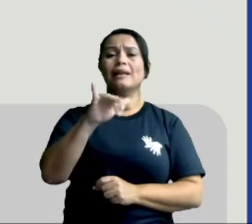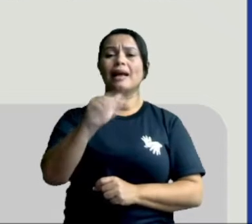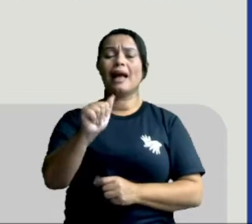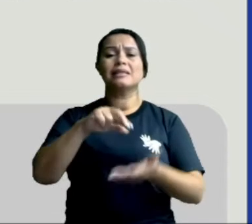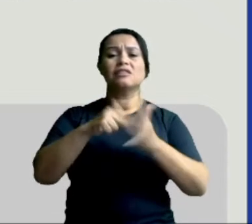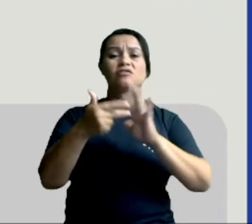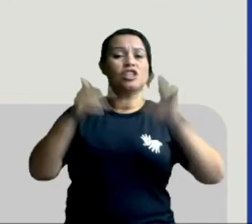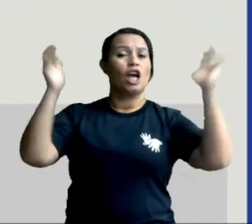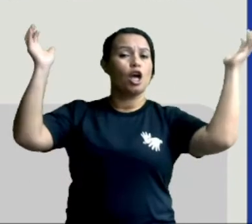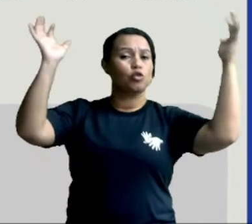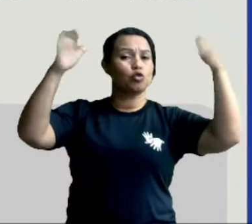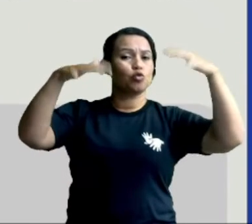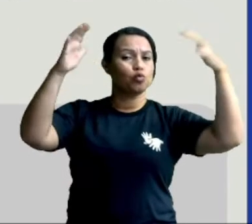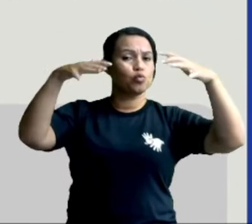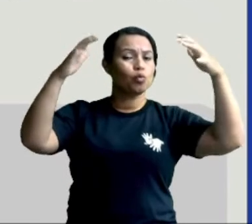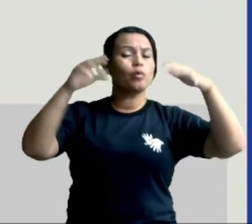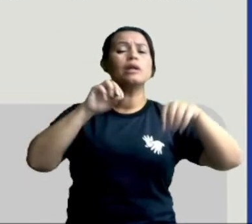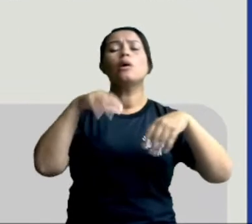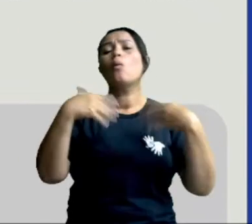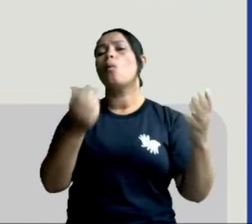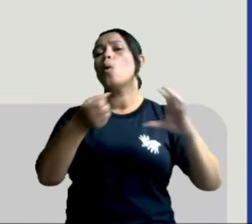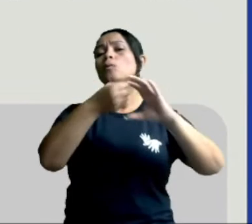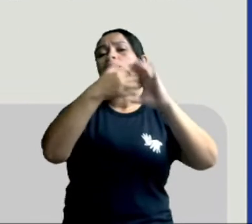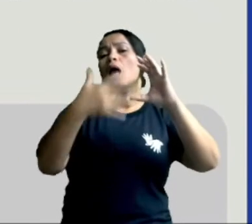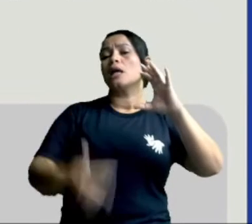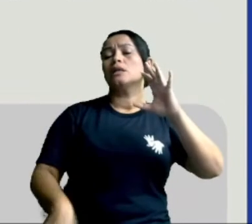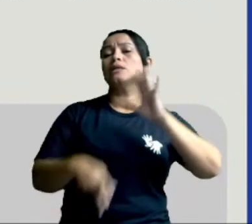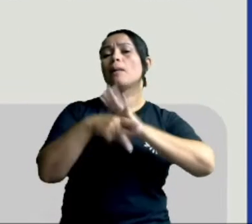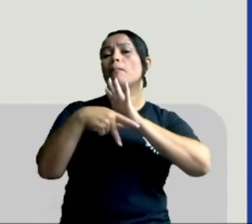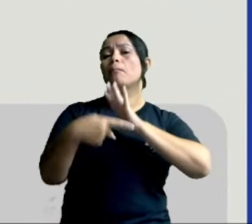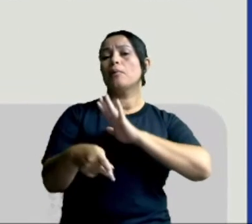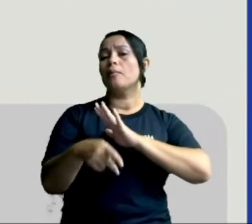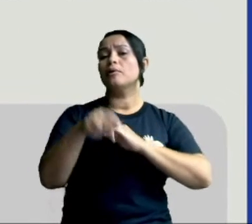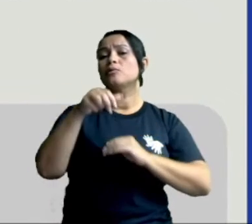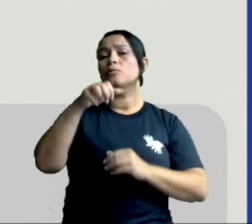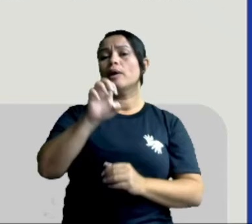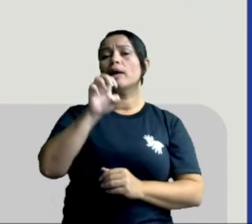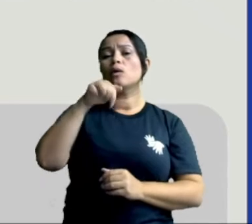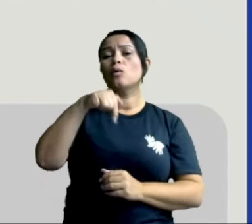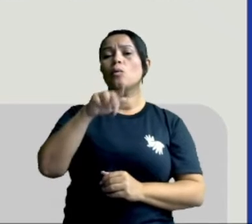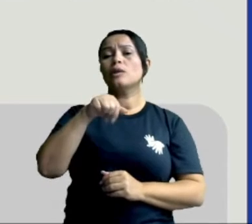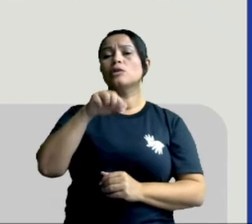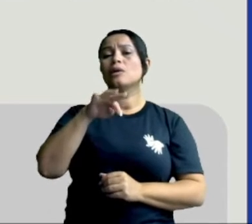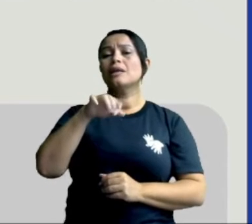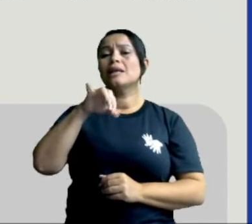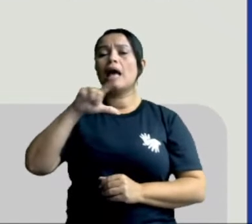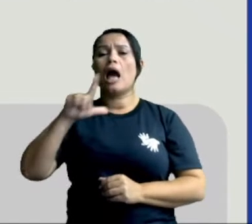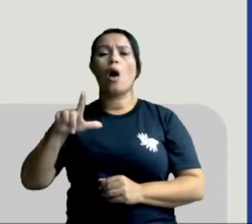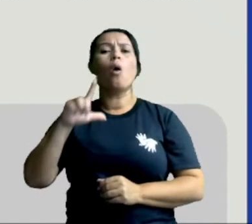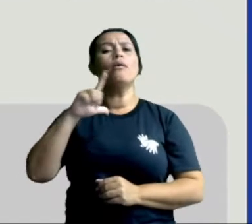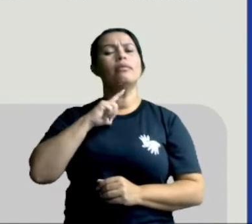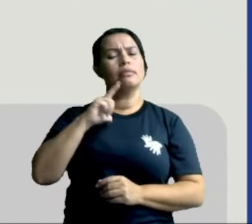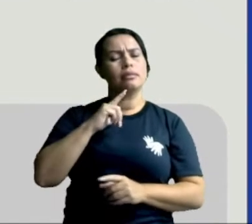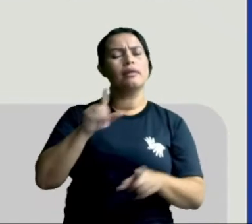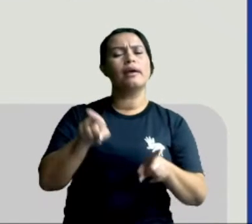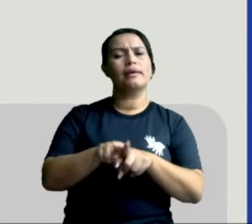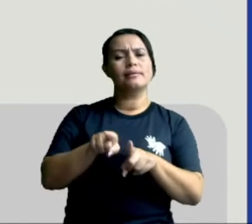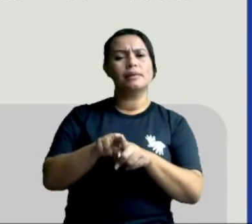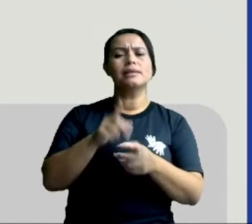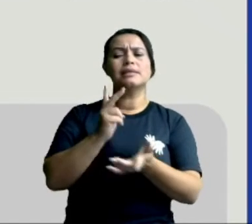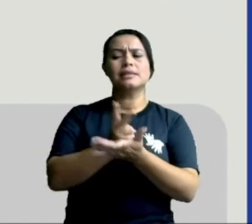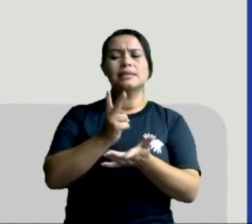chuva então Quais são as características do clima equatorial está presente na zona tropical